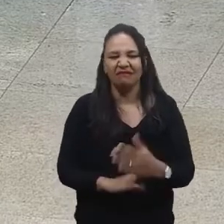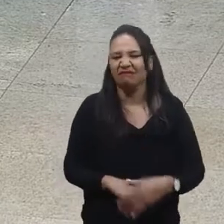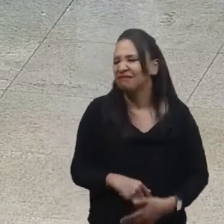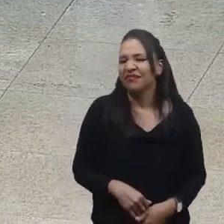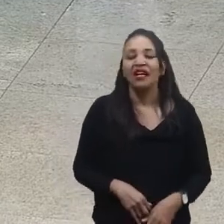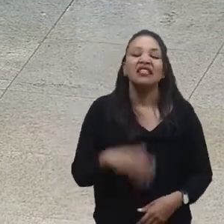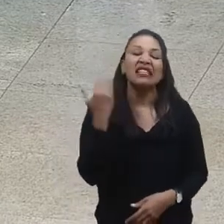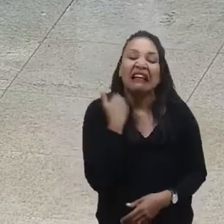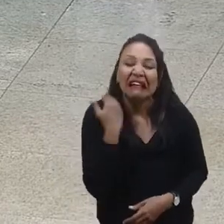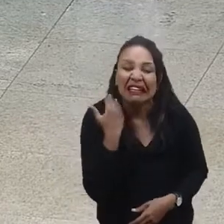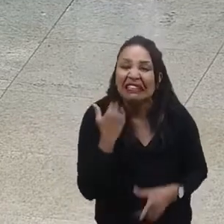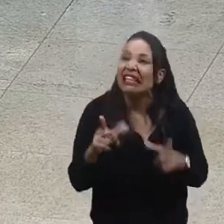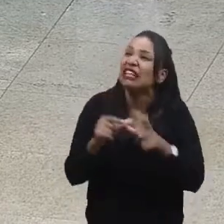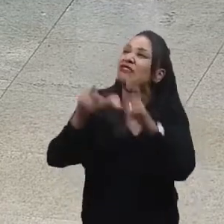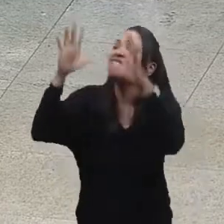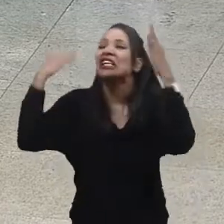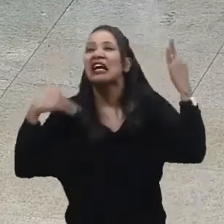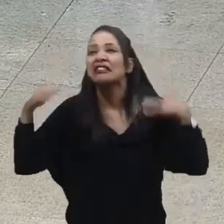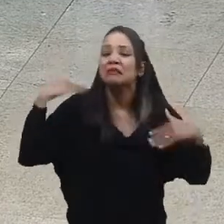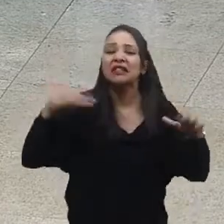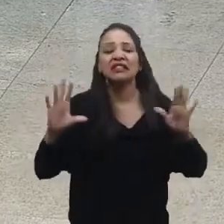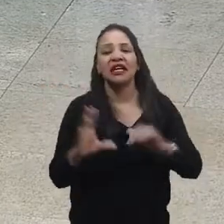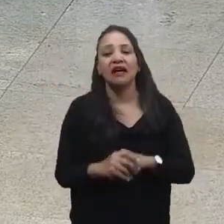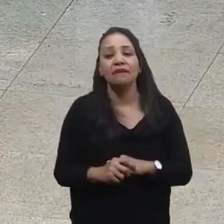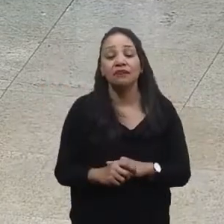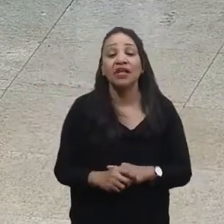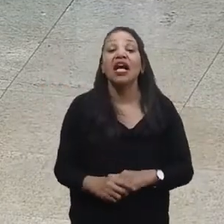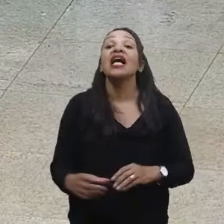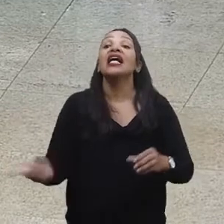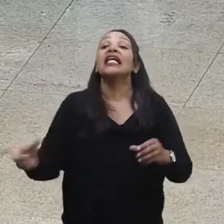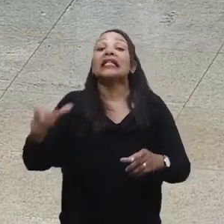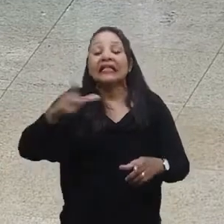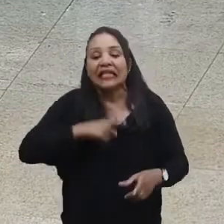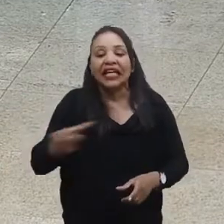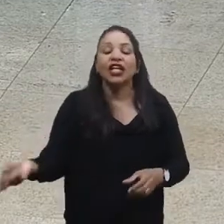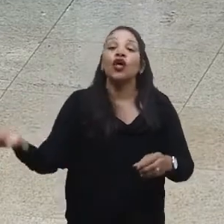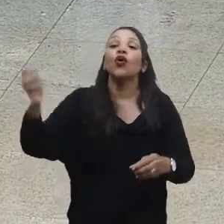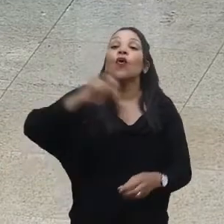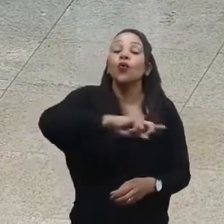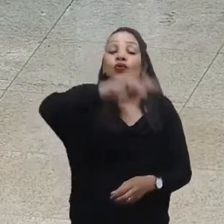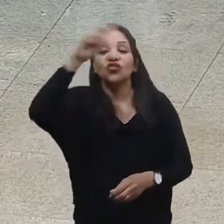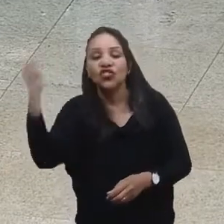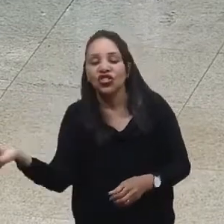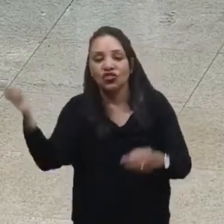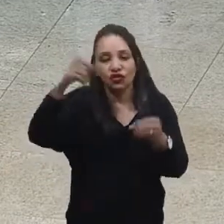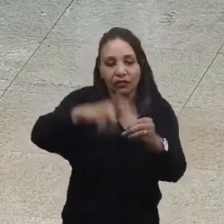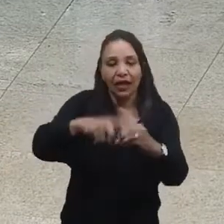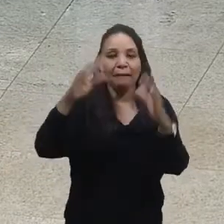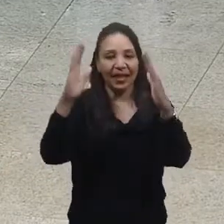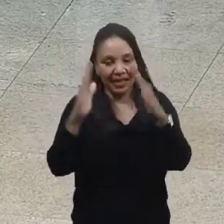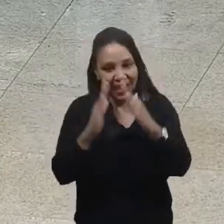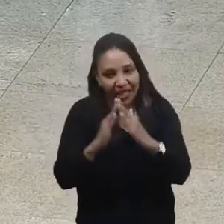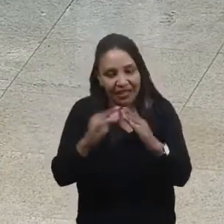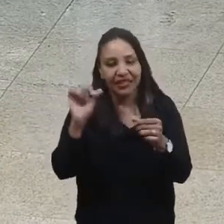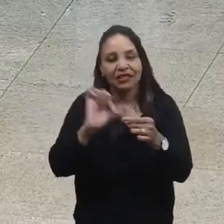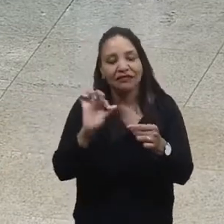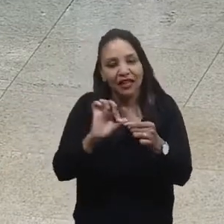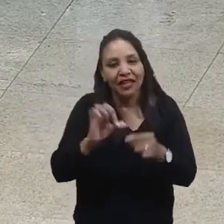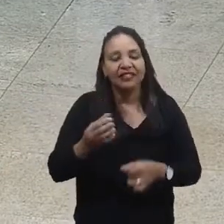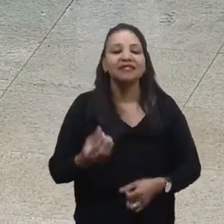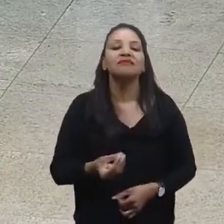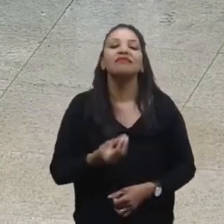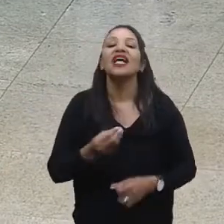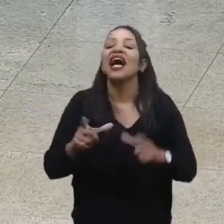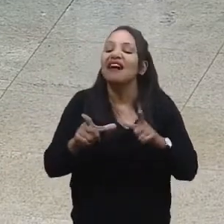ter um dia de volta área que faz a viagem você boa pelo dia de voltar para casa que faz a viagem você